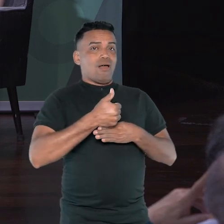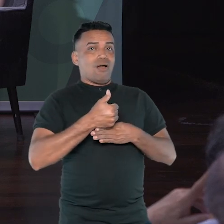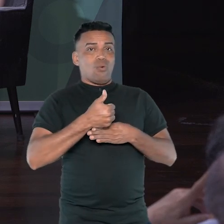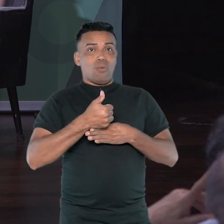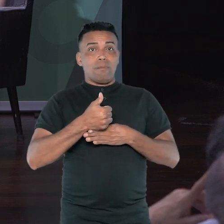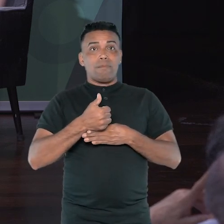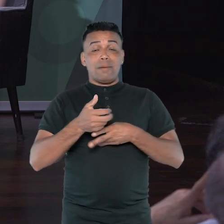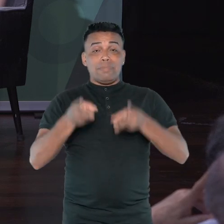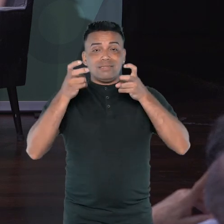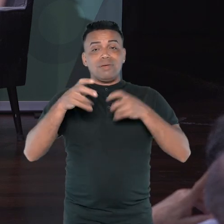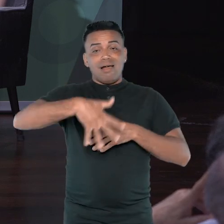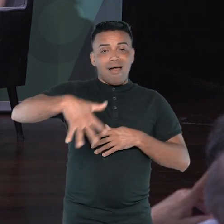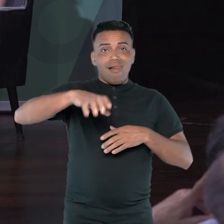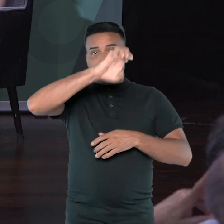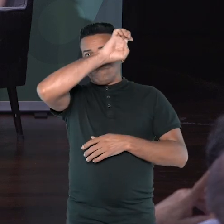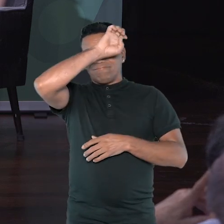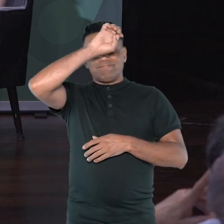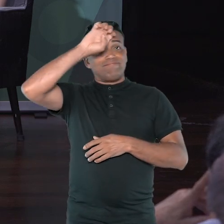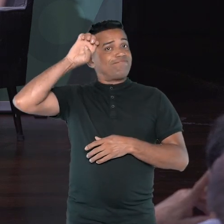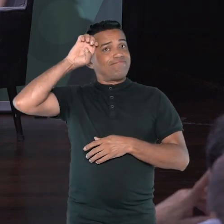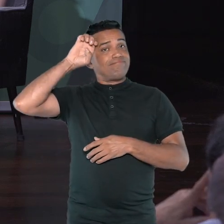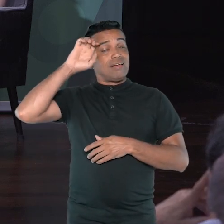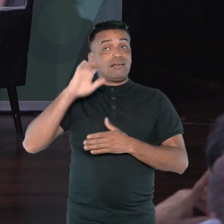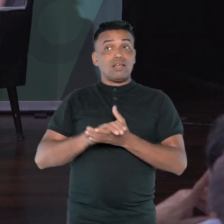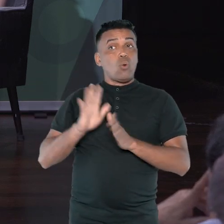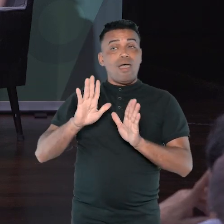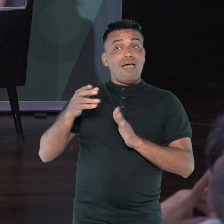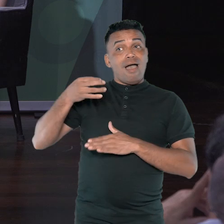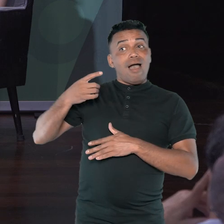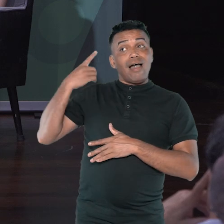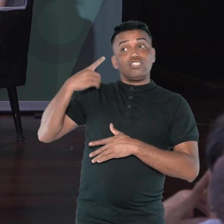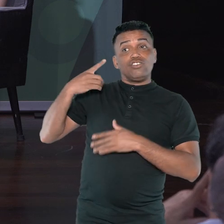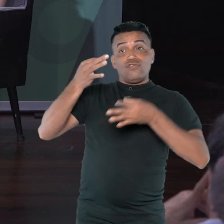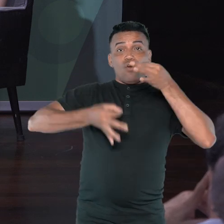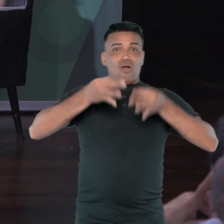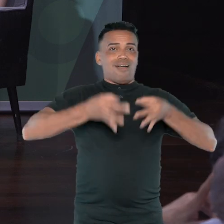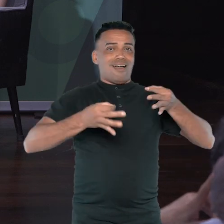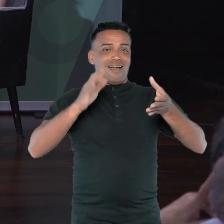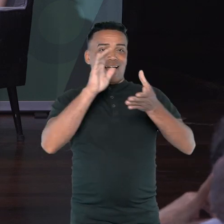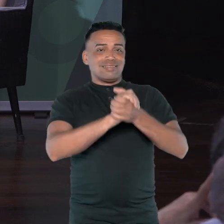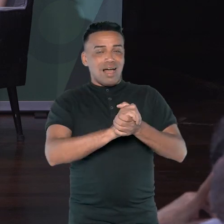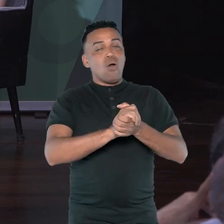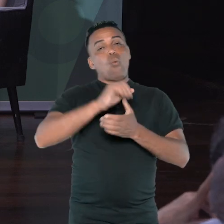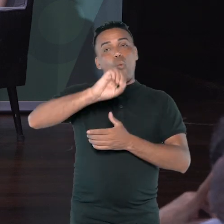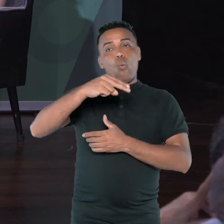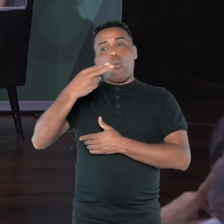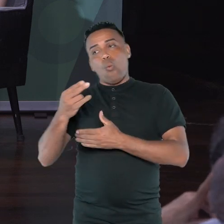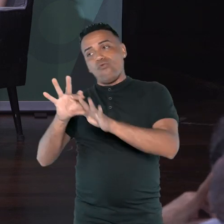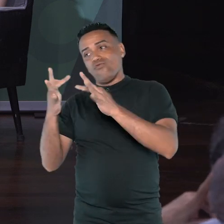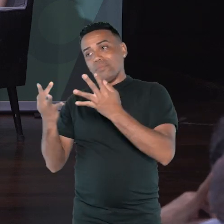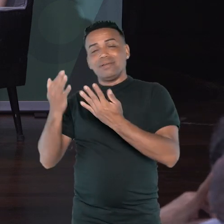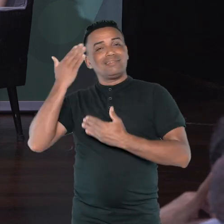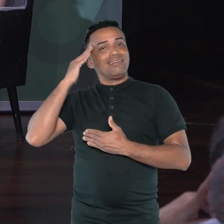ética. Portanto, não se trata aqui de advogar pelo casal e pela família, mas de entendê-los como o que há